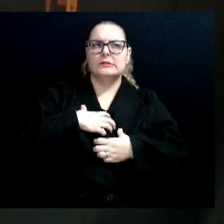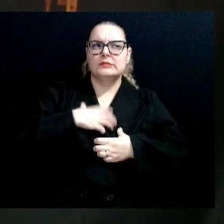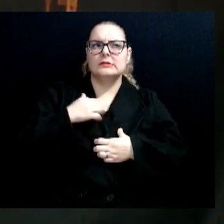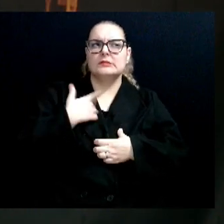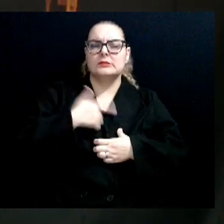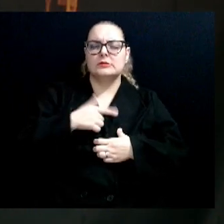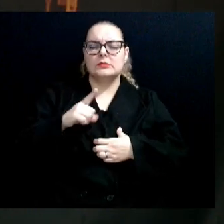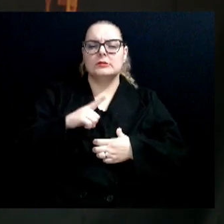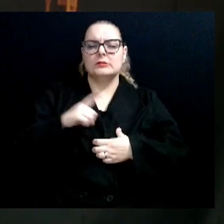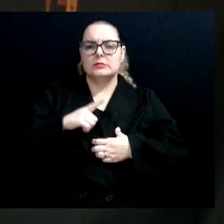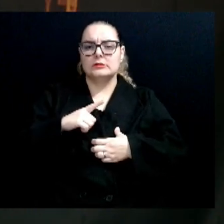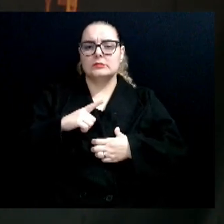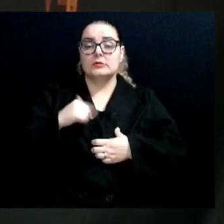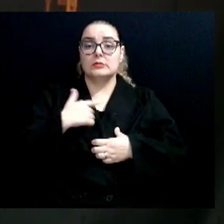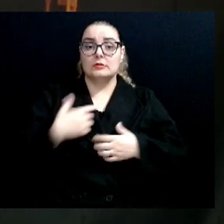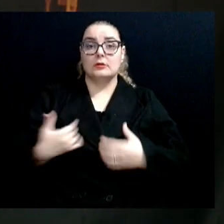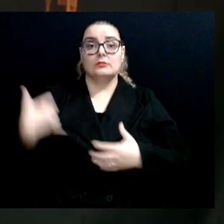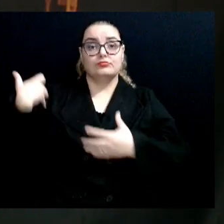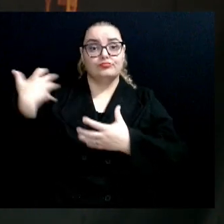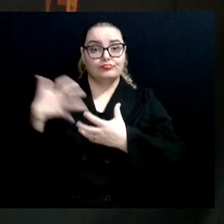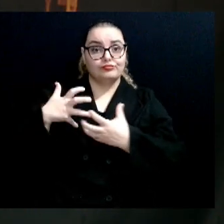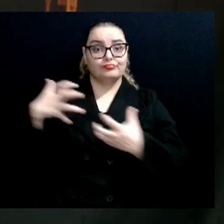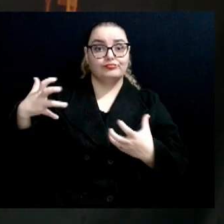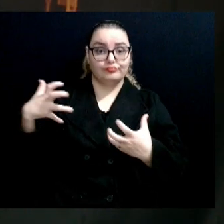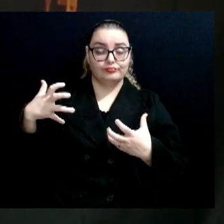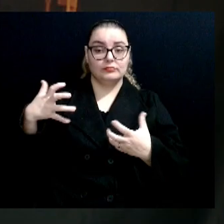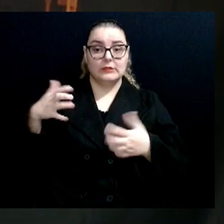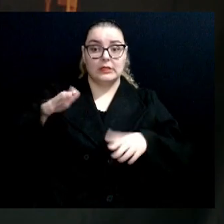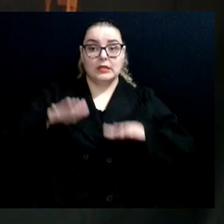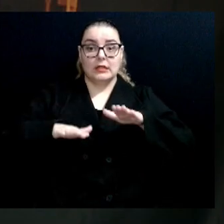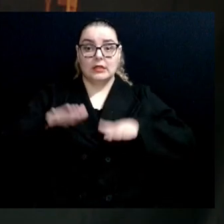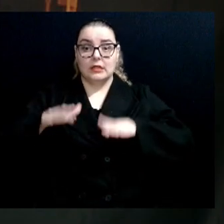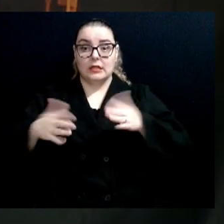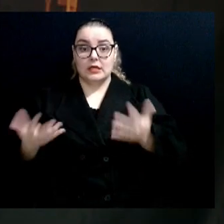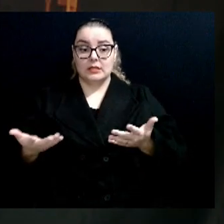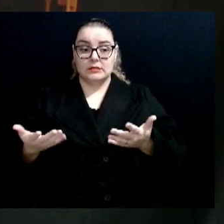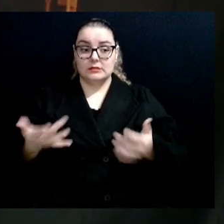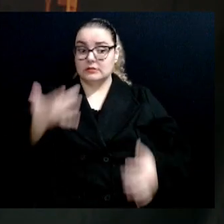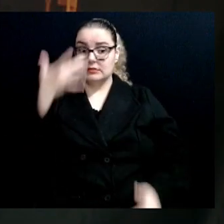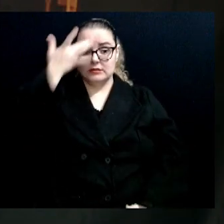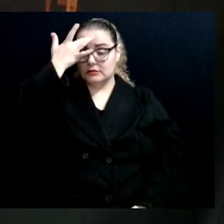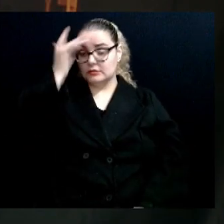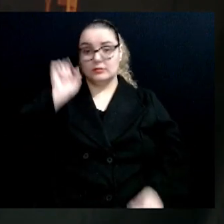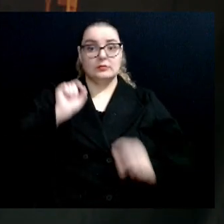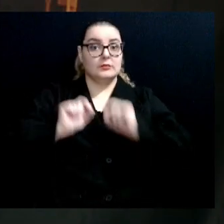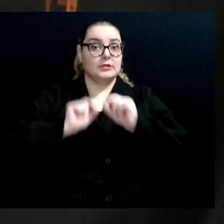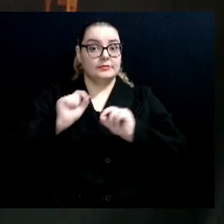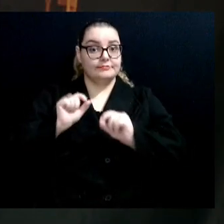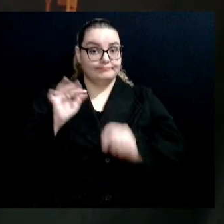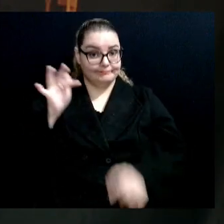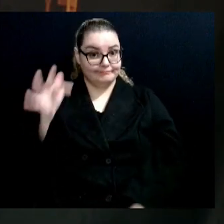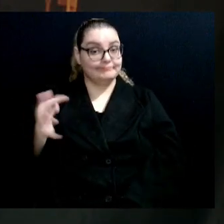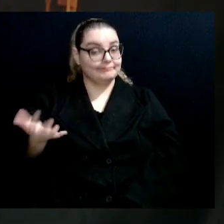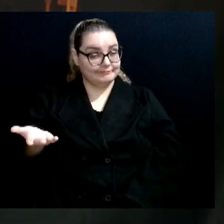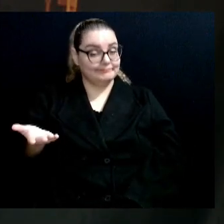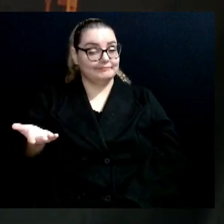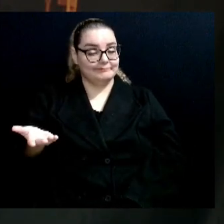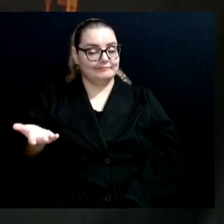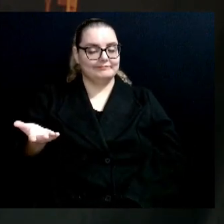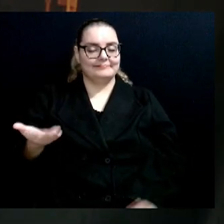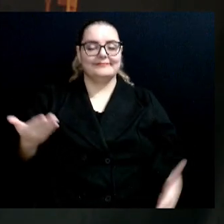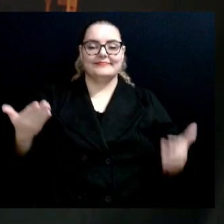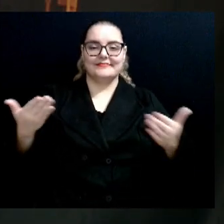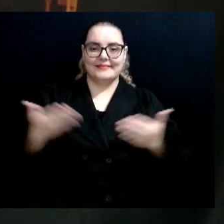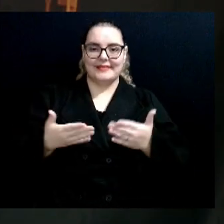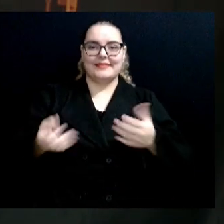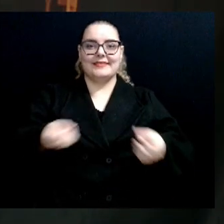estamos envelhecendo e, de repente, a gente fica sem saber o que será de nós no amanhã, né? Agora, a atualização